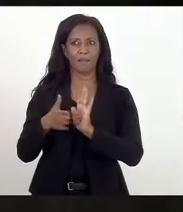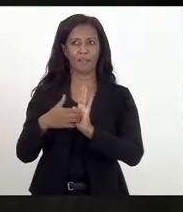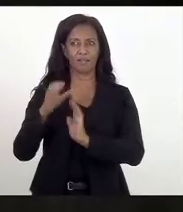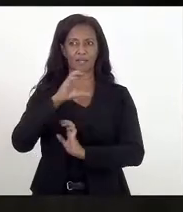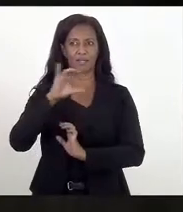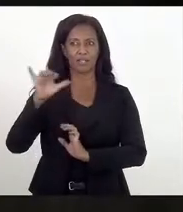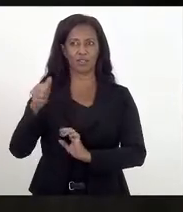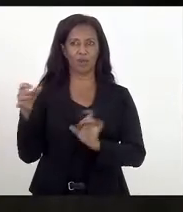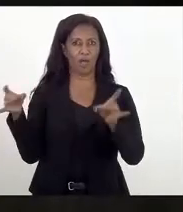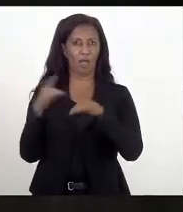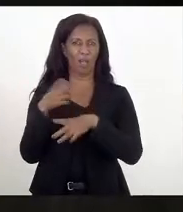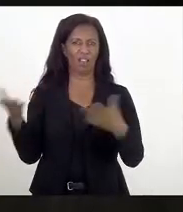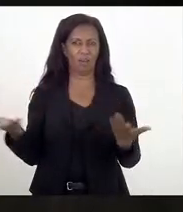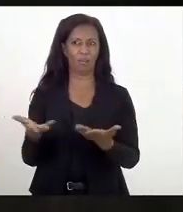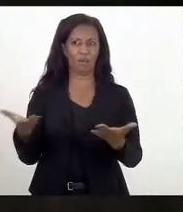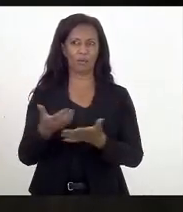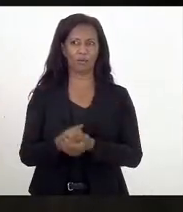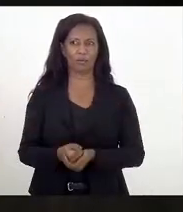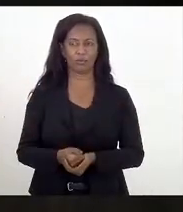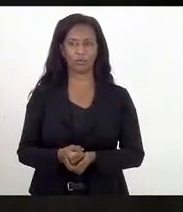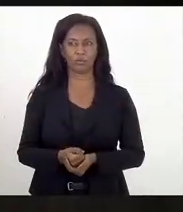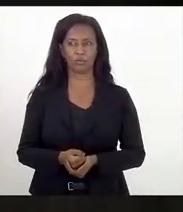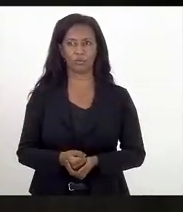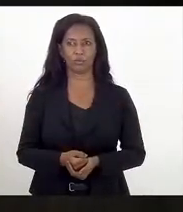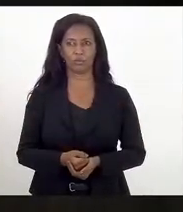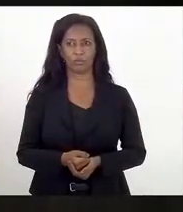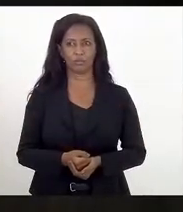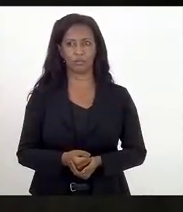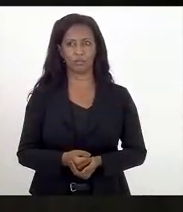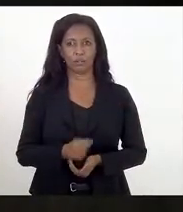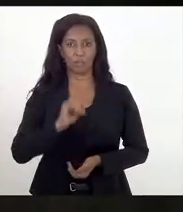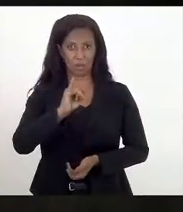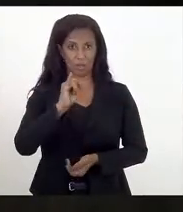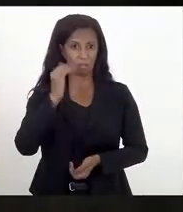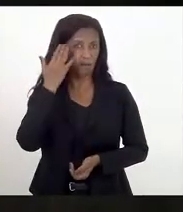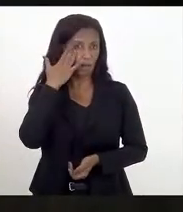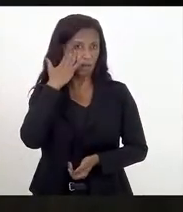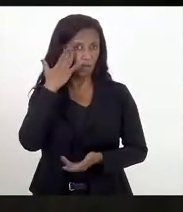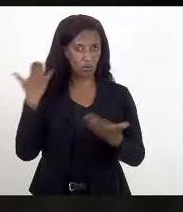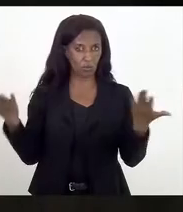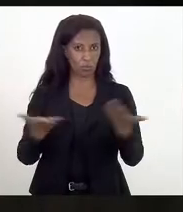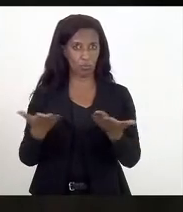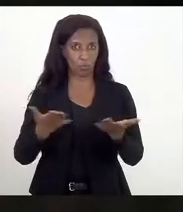que aí acaba hoje. Se houver entendimento do acordo.